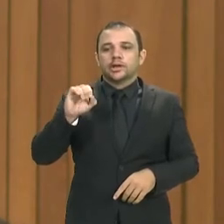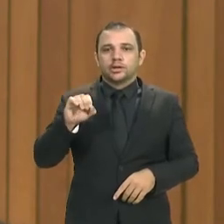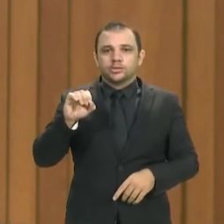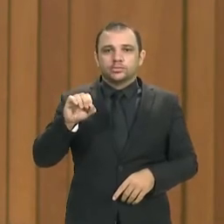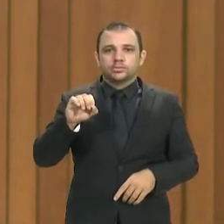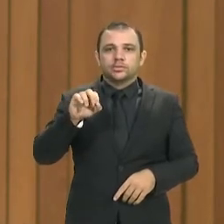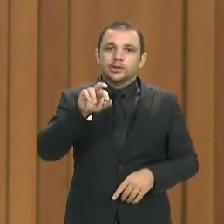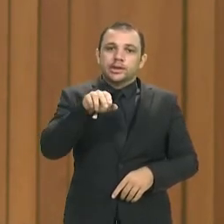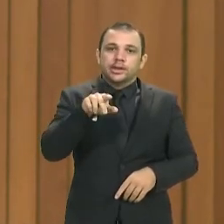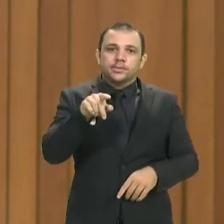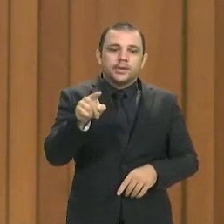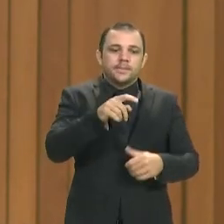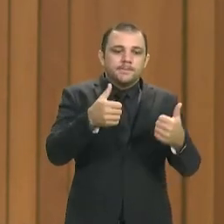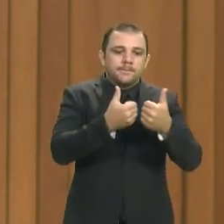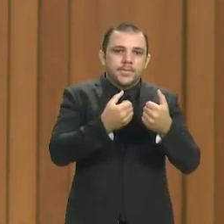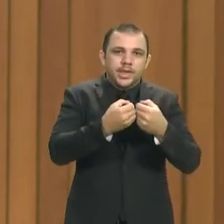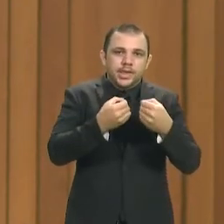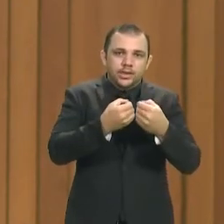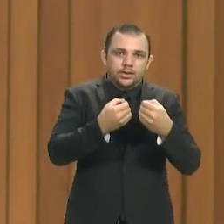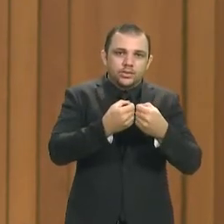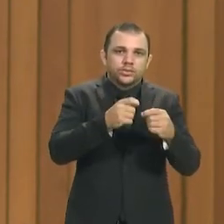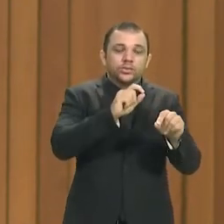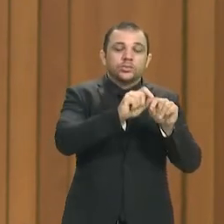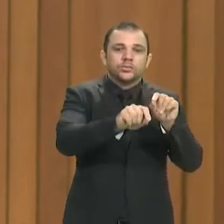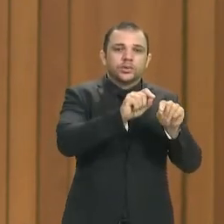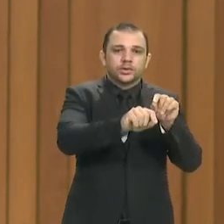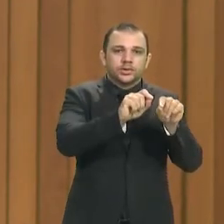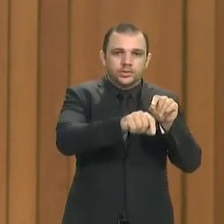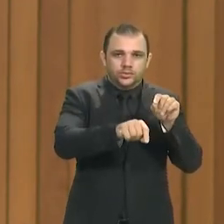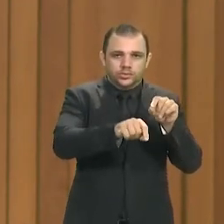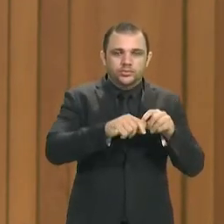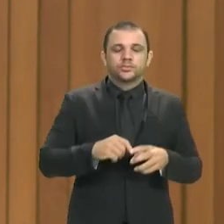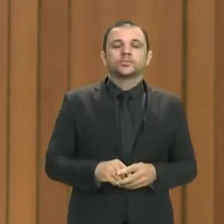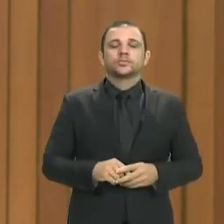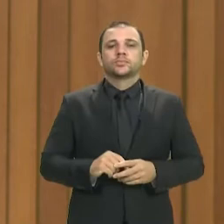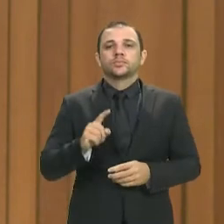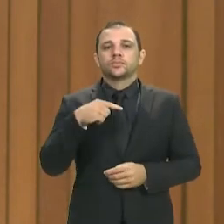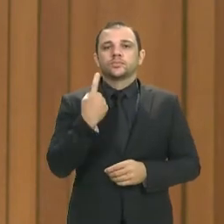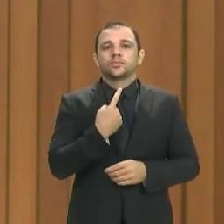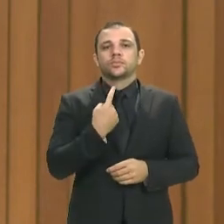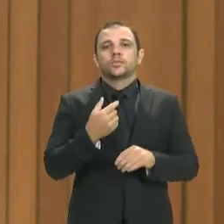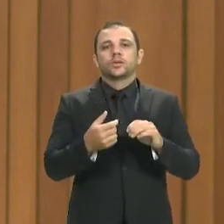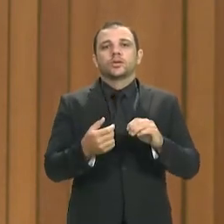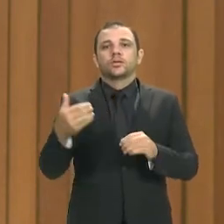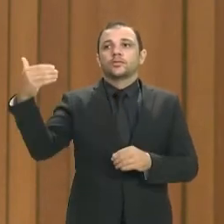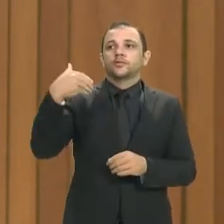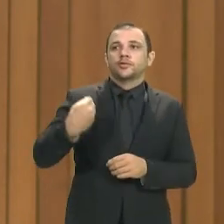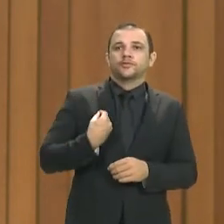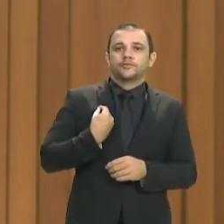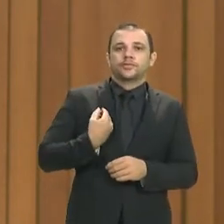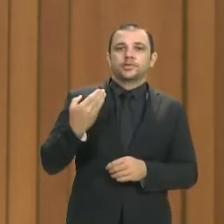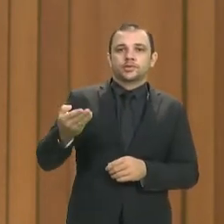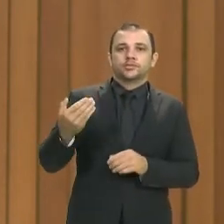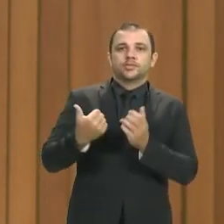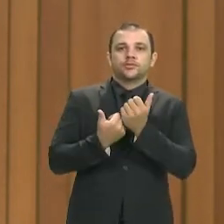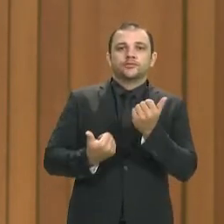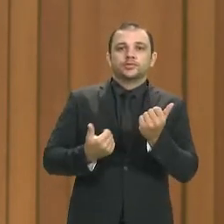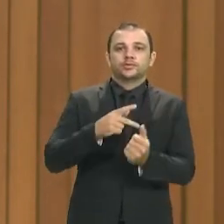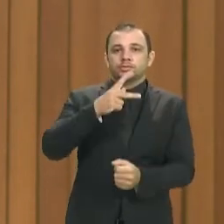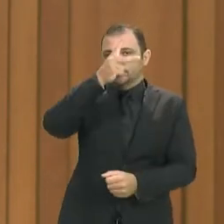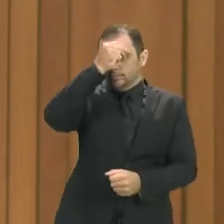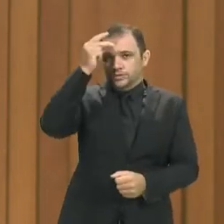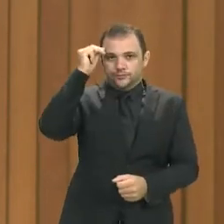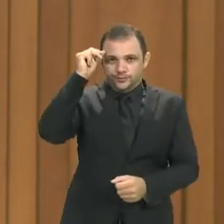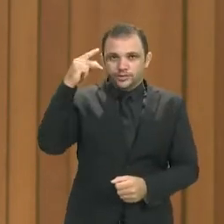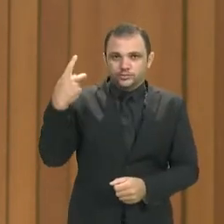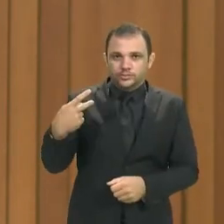município de Pinheiro. Nós estamos recebendo aqui a presença do vice-prefeito daquele município, vice-prefeito Fábio,